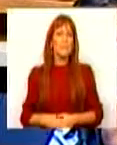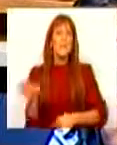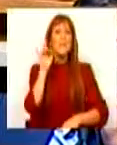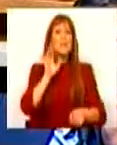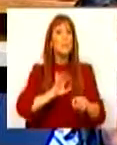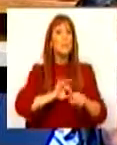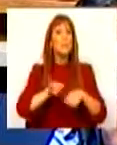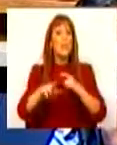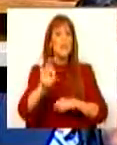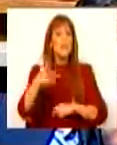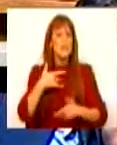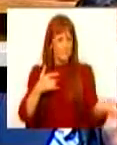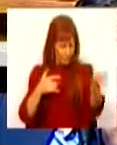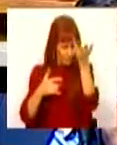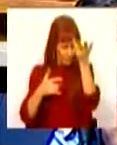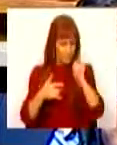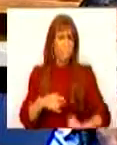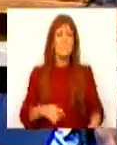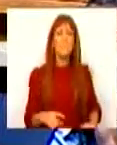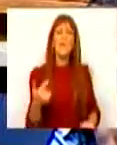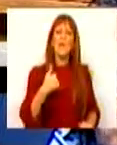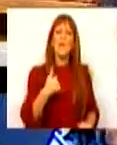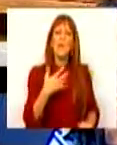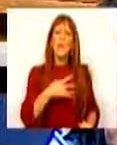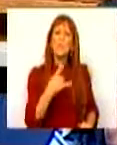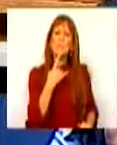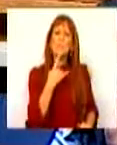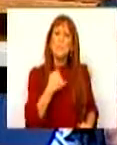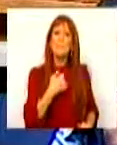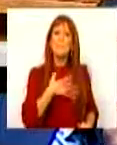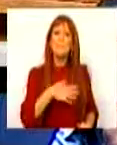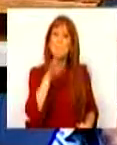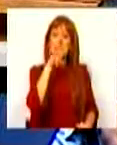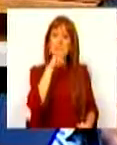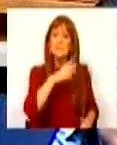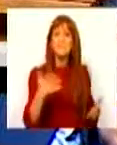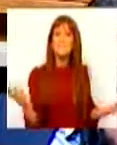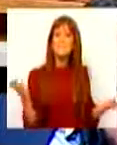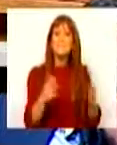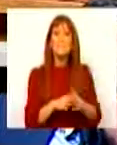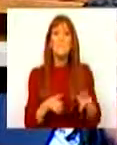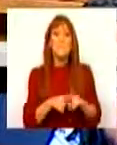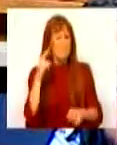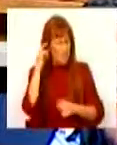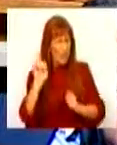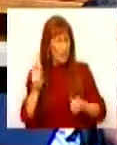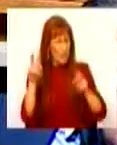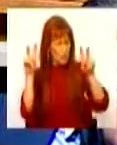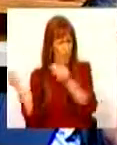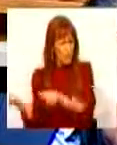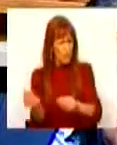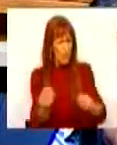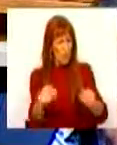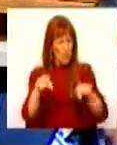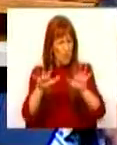Senhores deputados do PSD, eu gostava de perceber se pensaram bem no tema que trouxeram